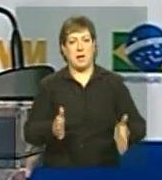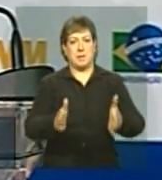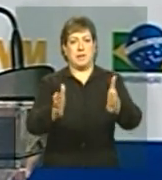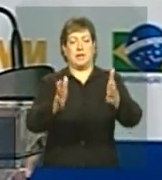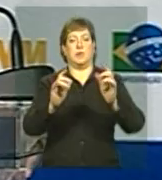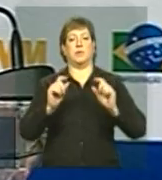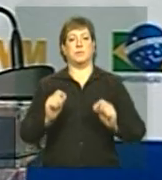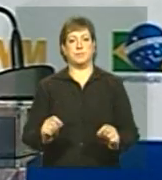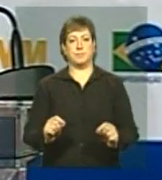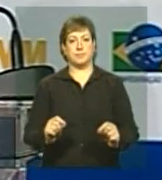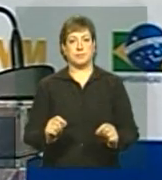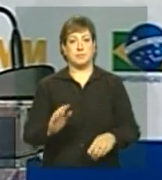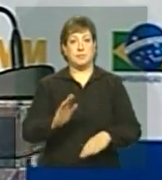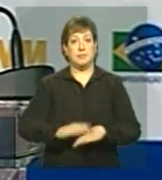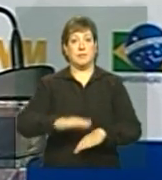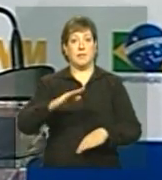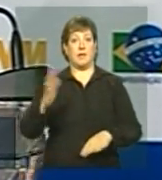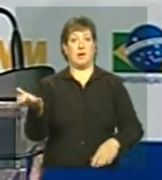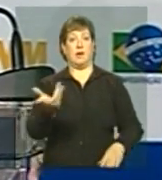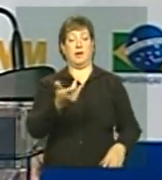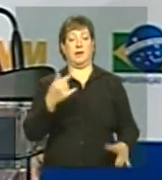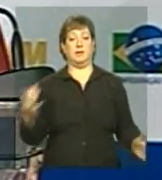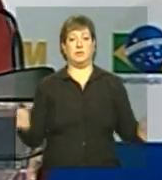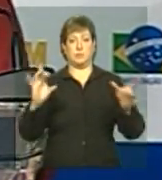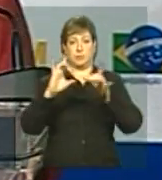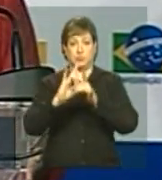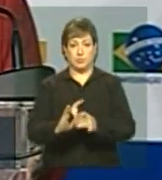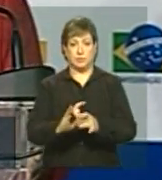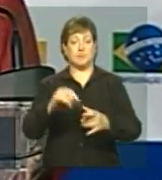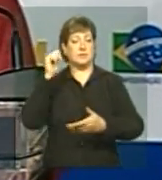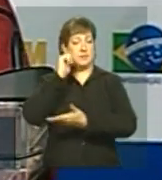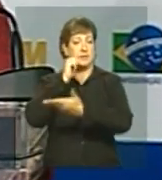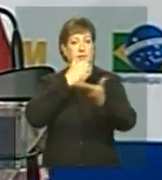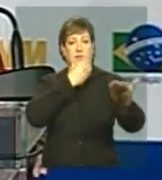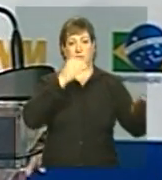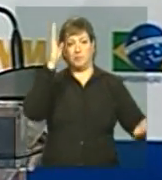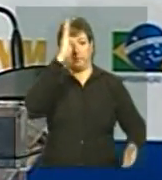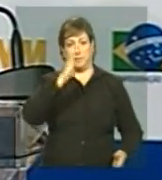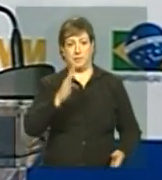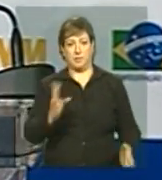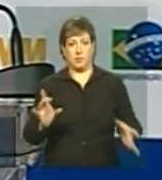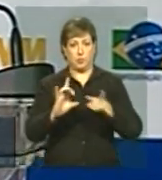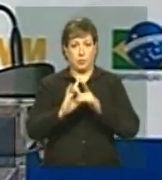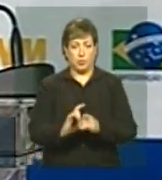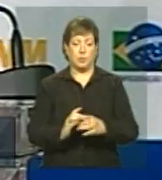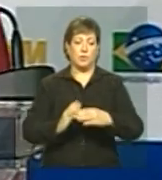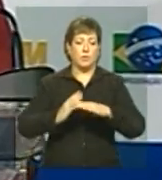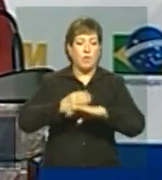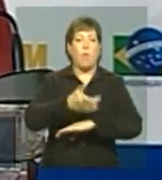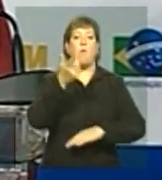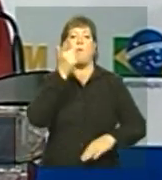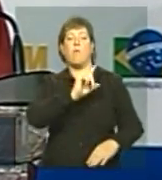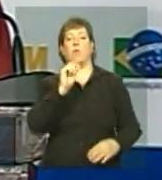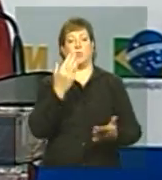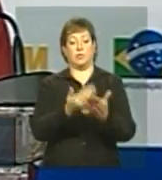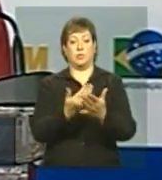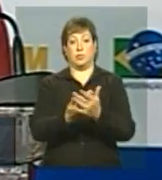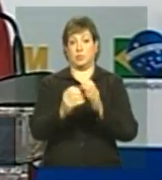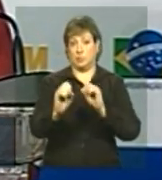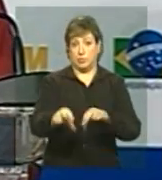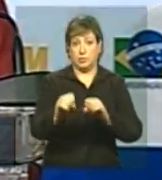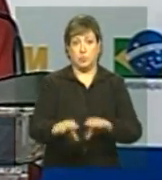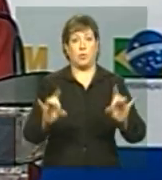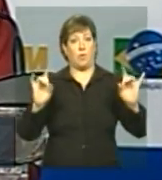o caminho da grande incorporação dos brasileiros e das brasileiras nas riquezas, que é a educação de